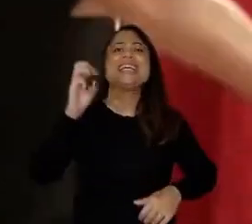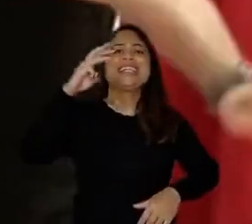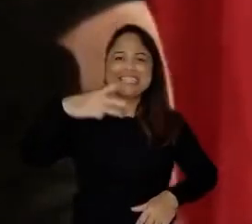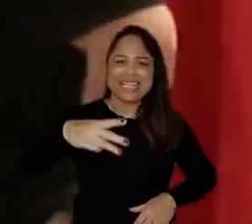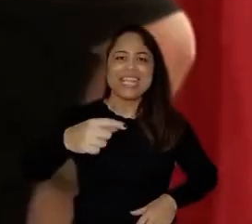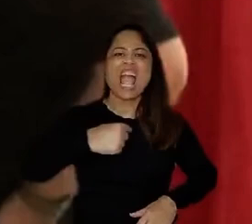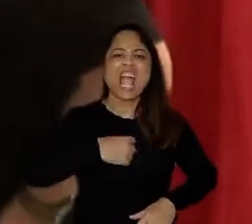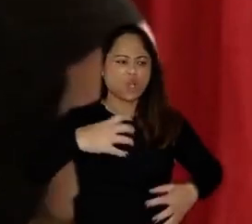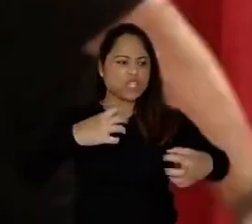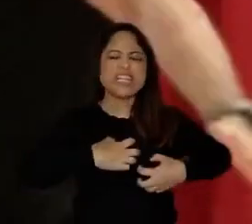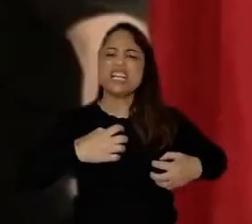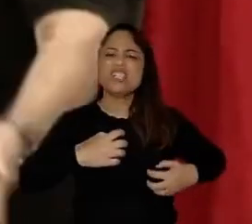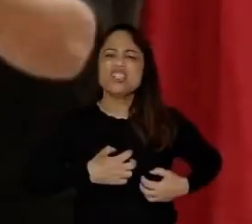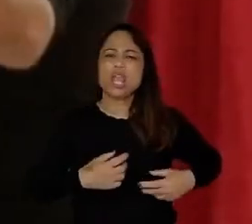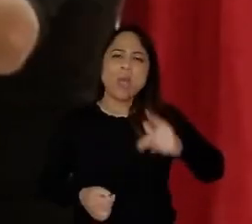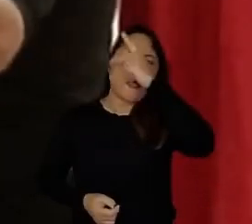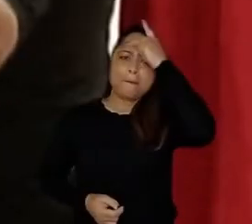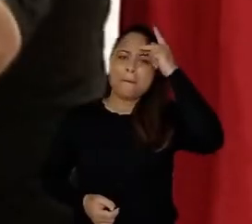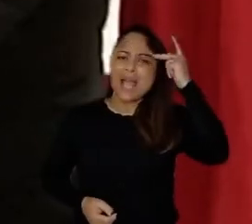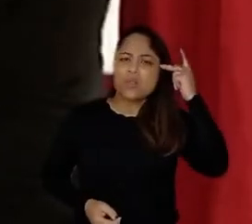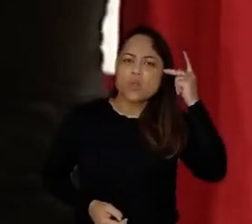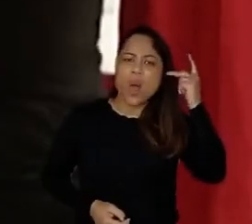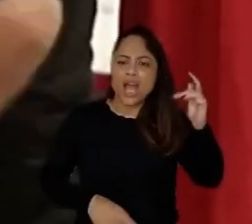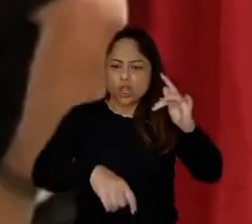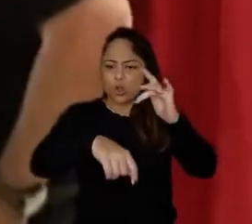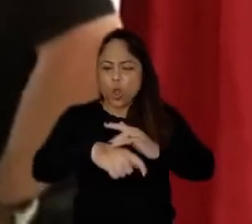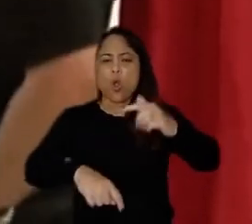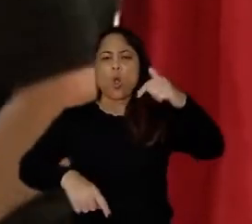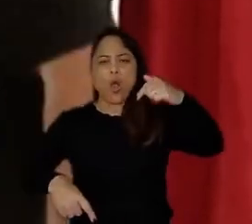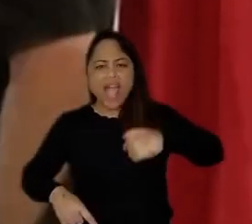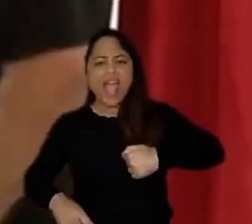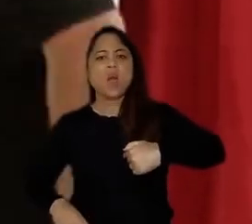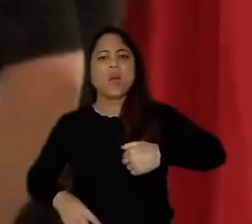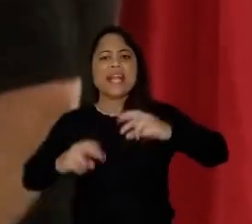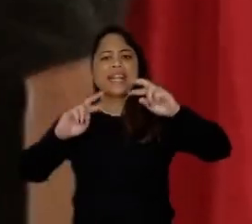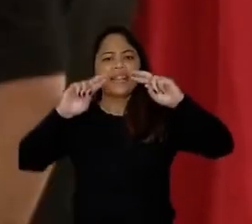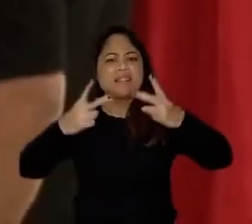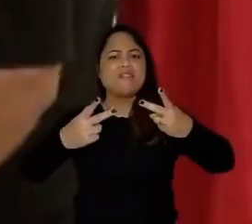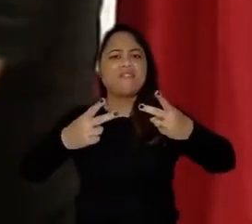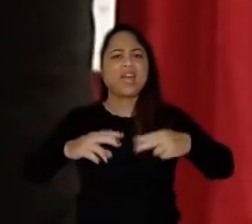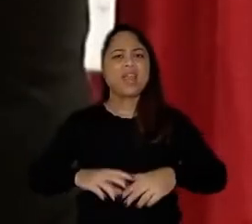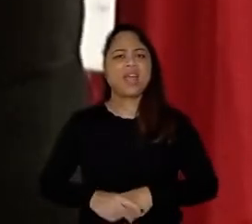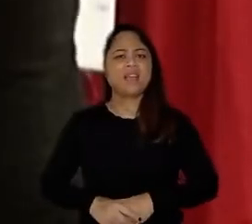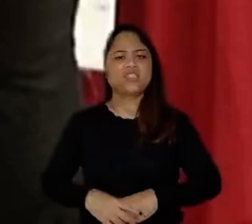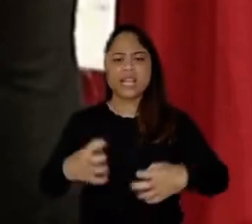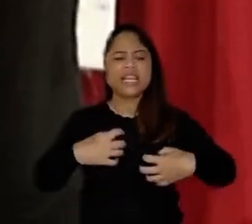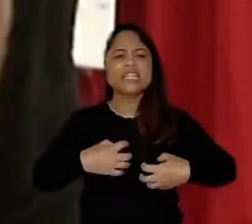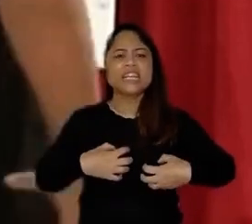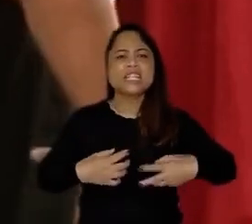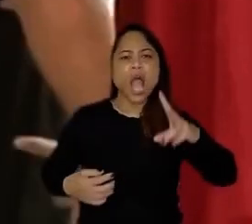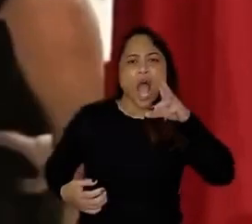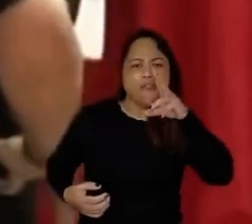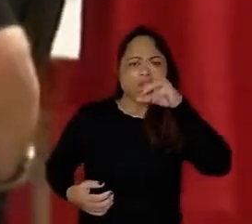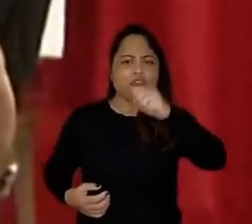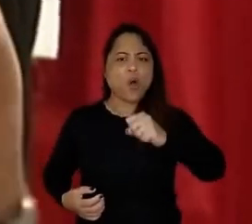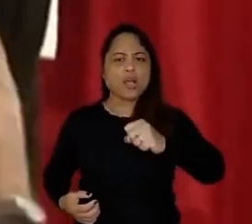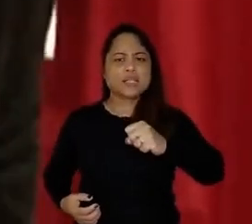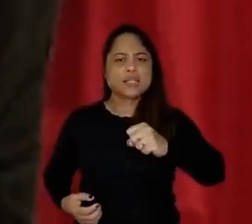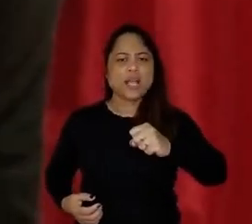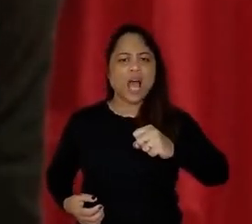ó. Eu senti, mas eu não senti, não foi alguém puxando o manto. Eu senti uma força